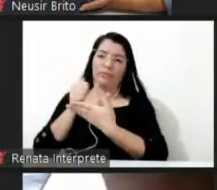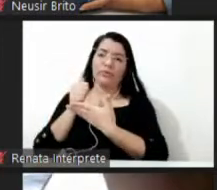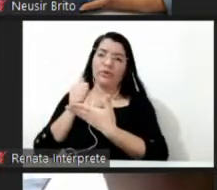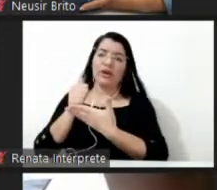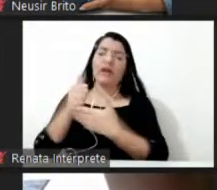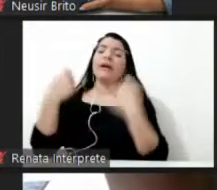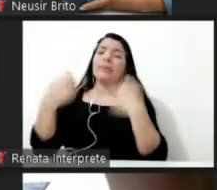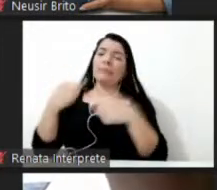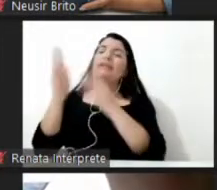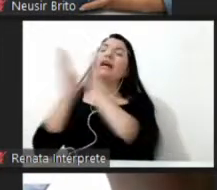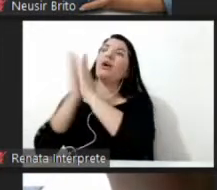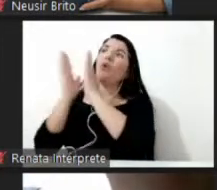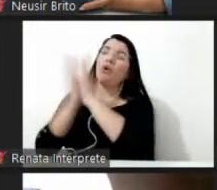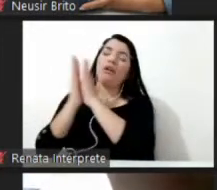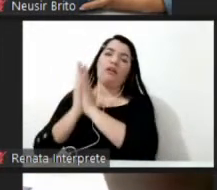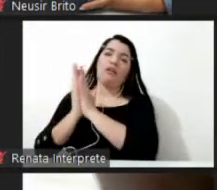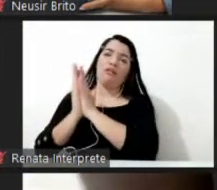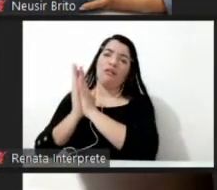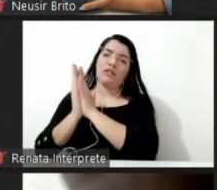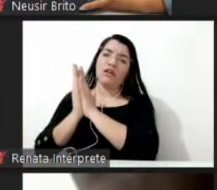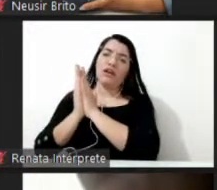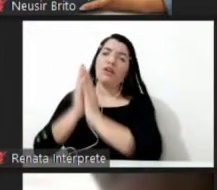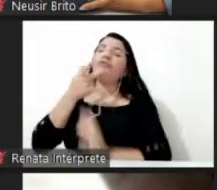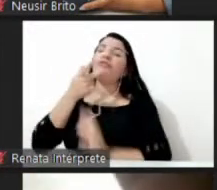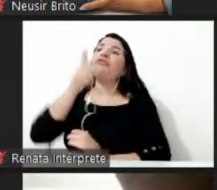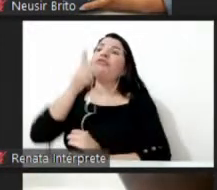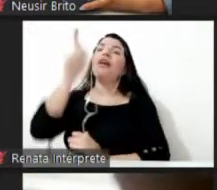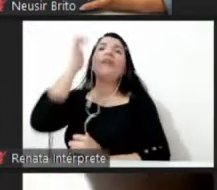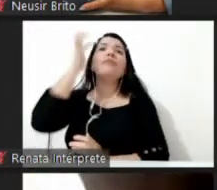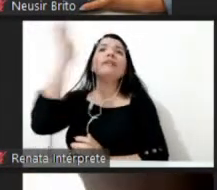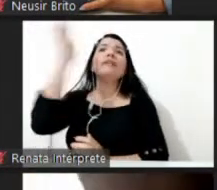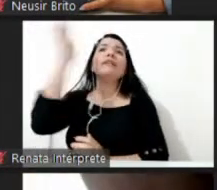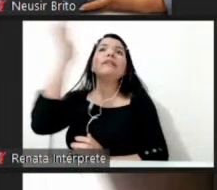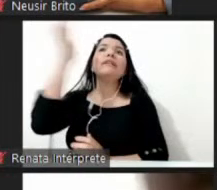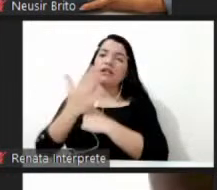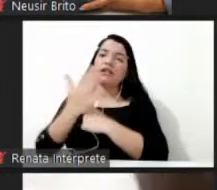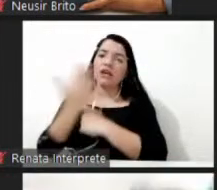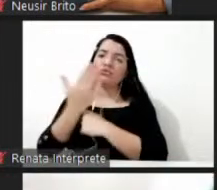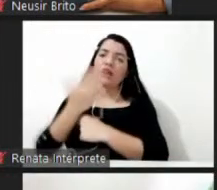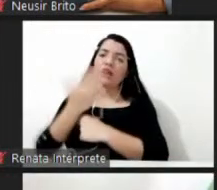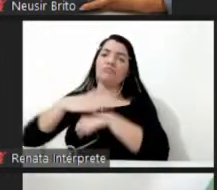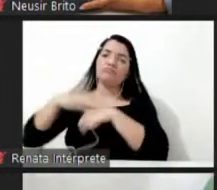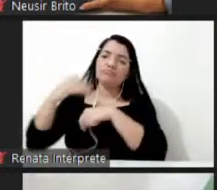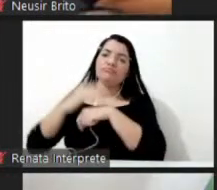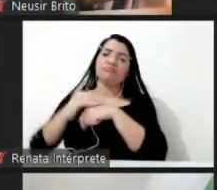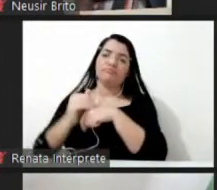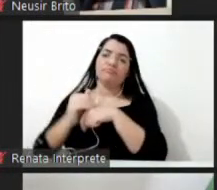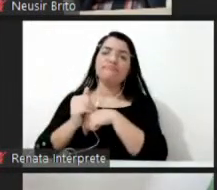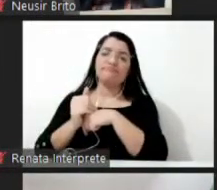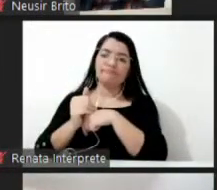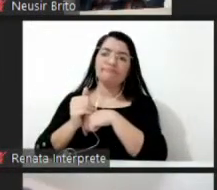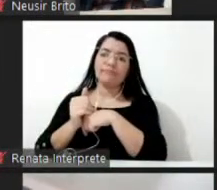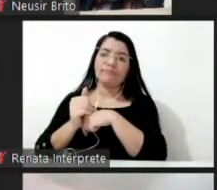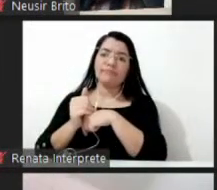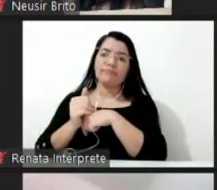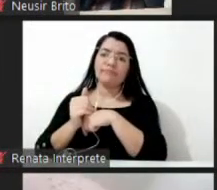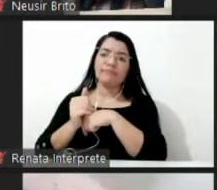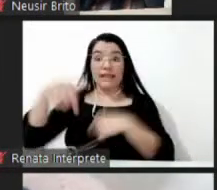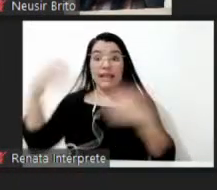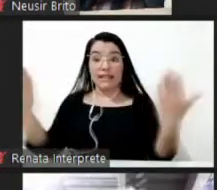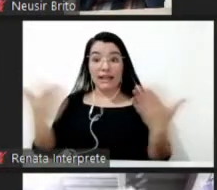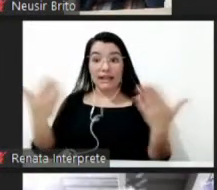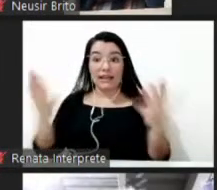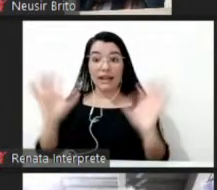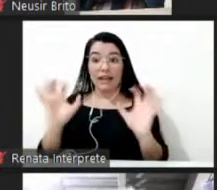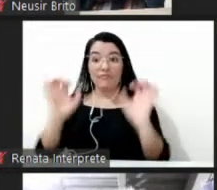oração, precisando de uma palavra de esperança. Então, esse evento, eu, vereador Davi, vereador